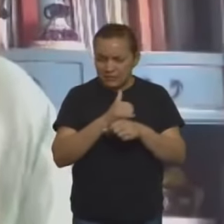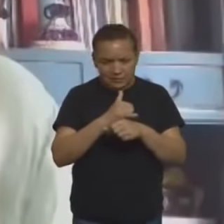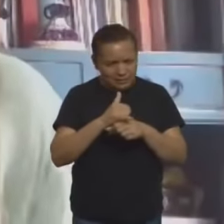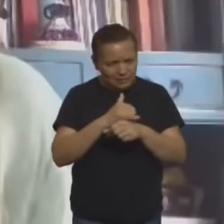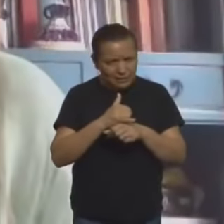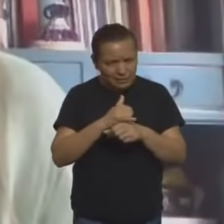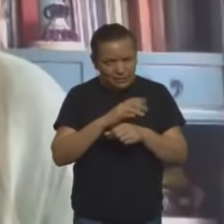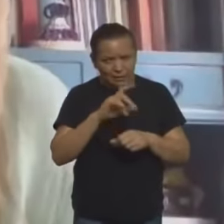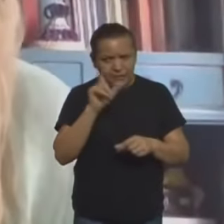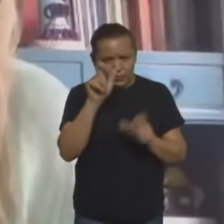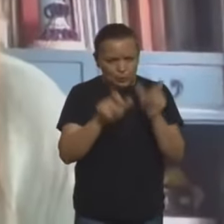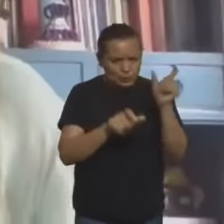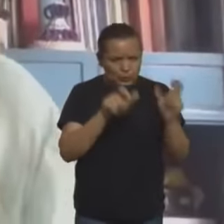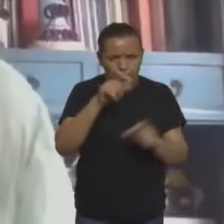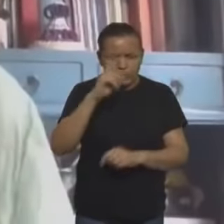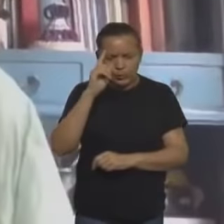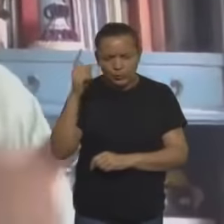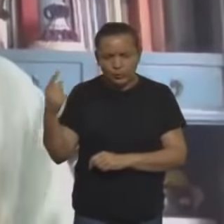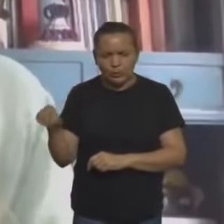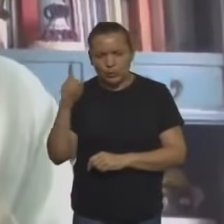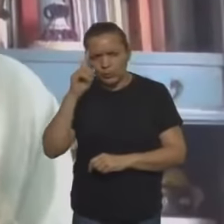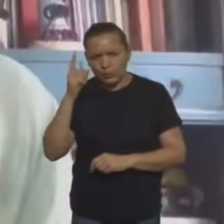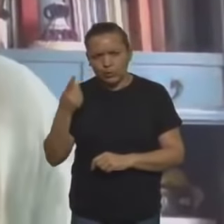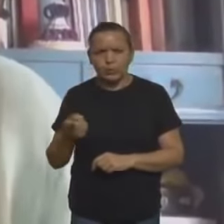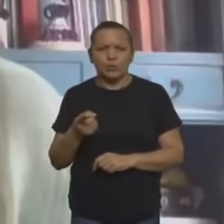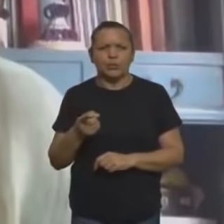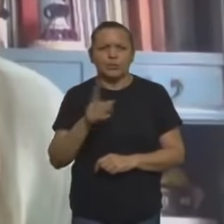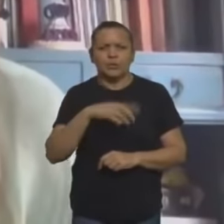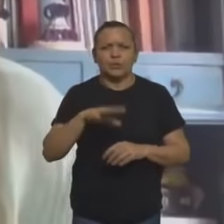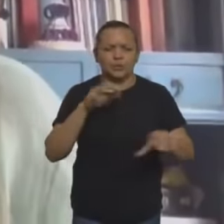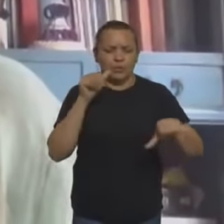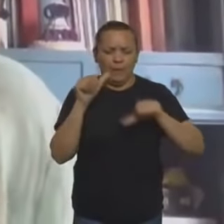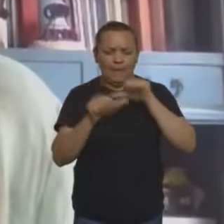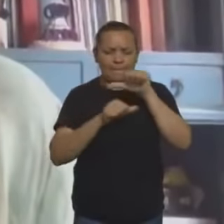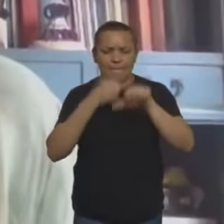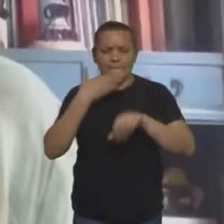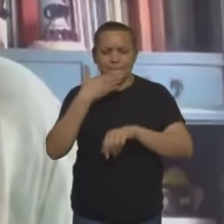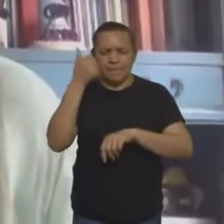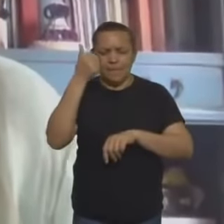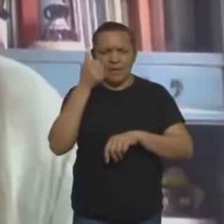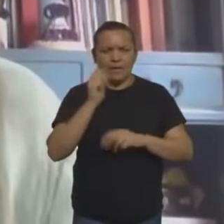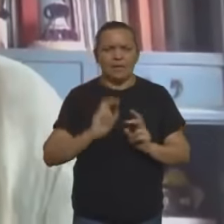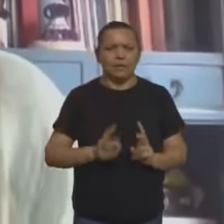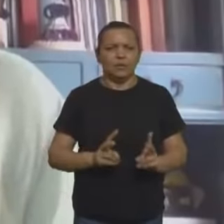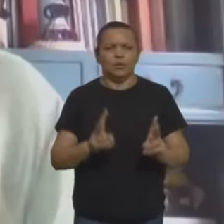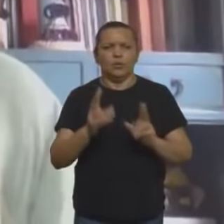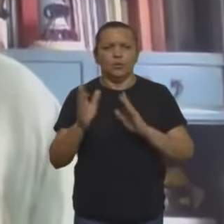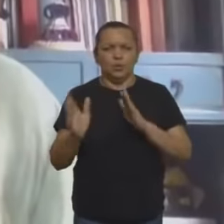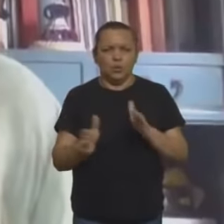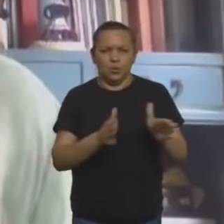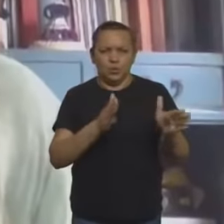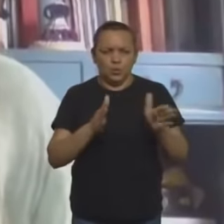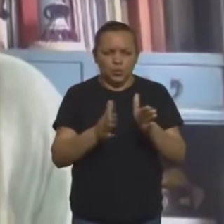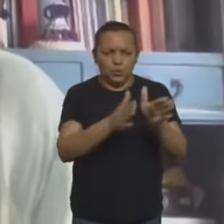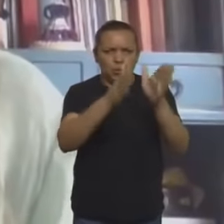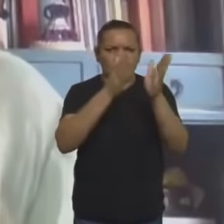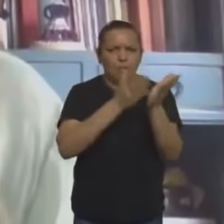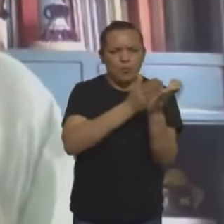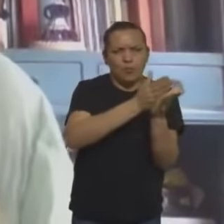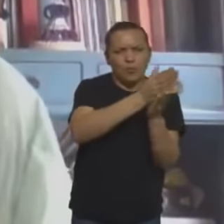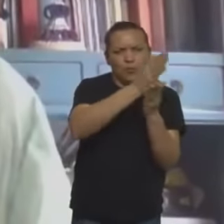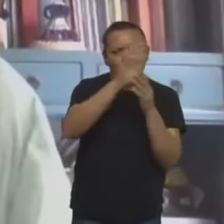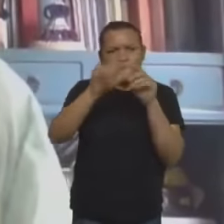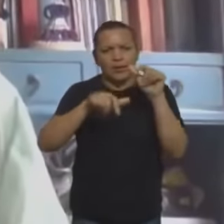nossas situações do cotidiano. Então, é tudo isso que vai melhorando ao longo do processo né, do